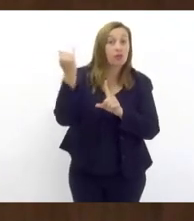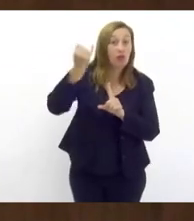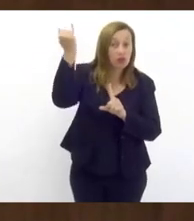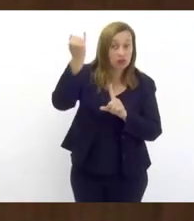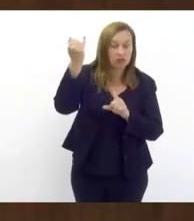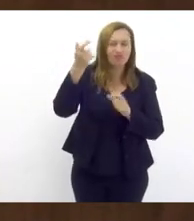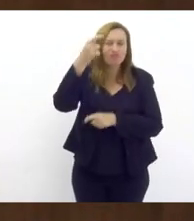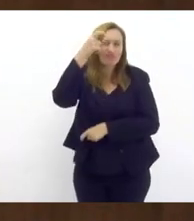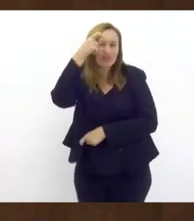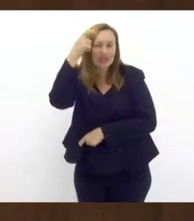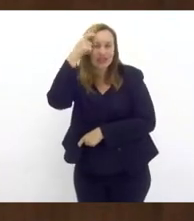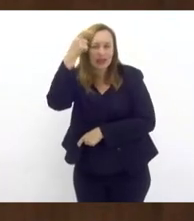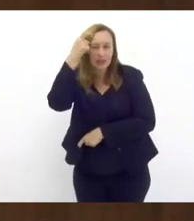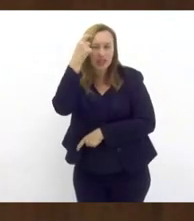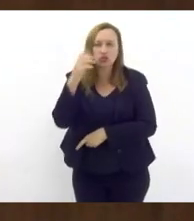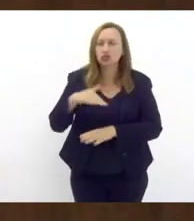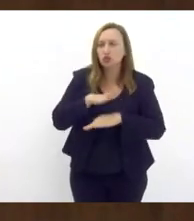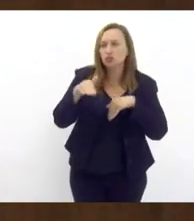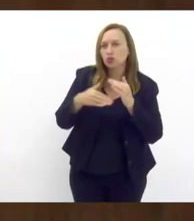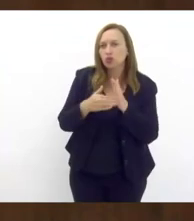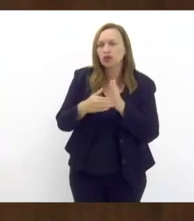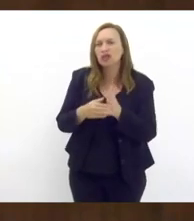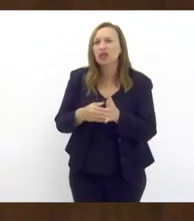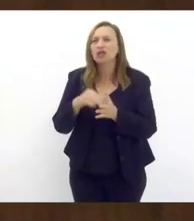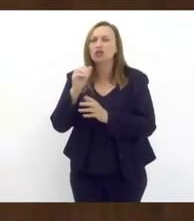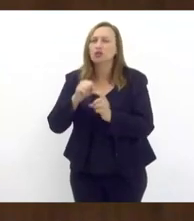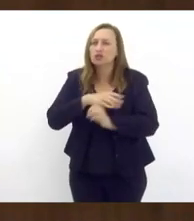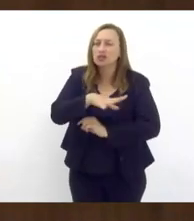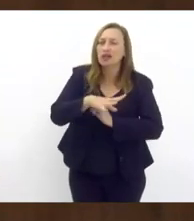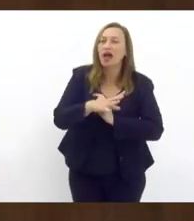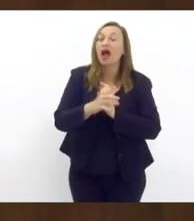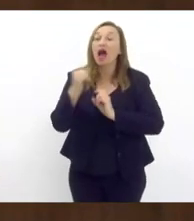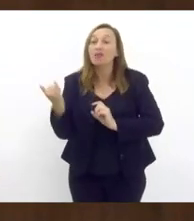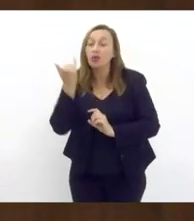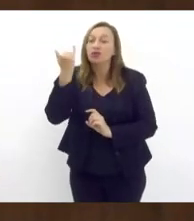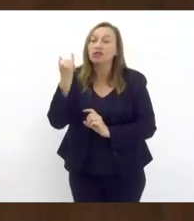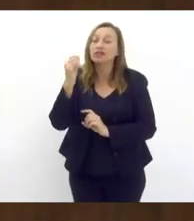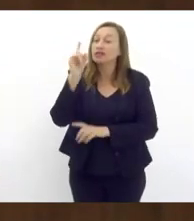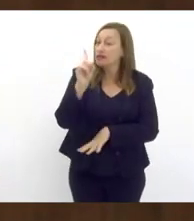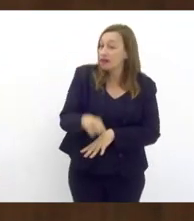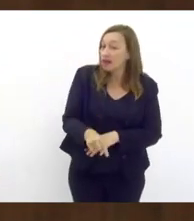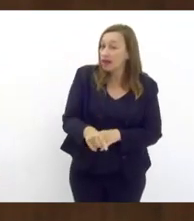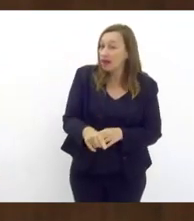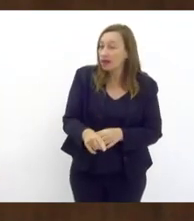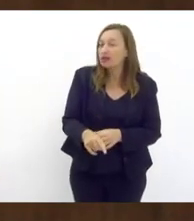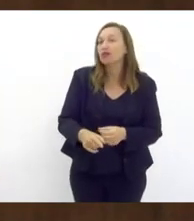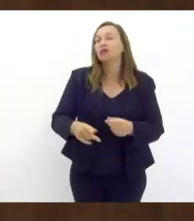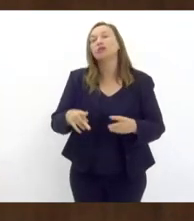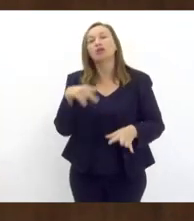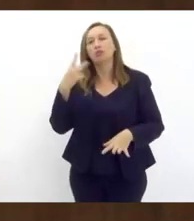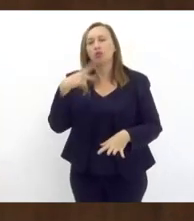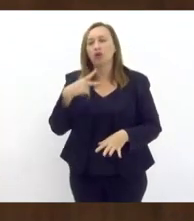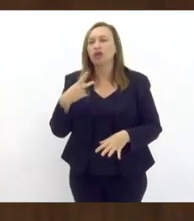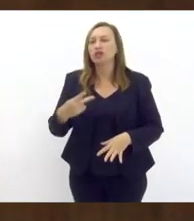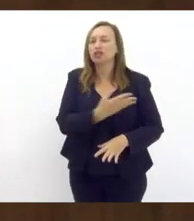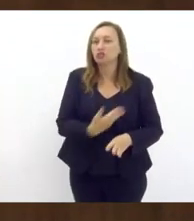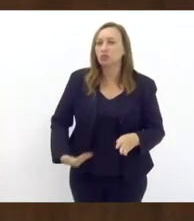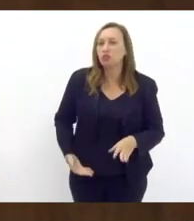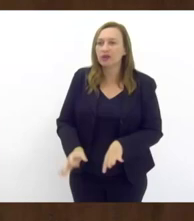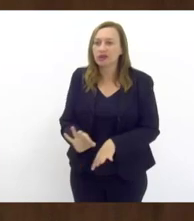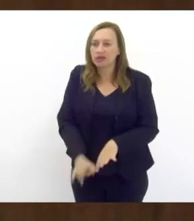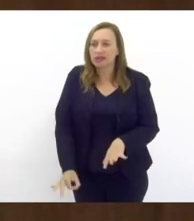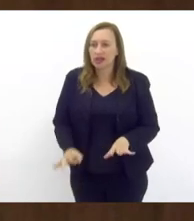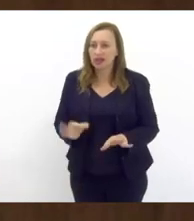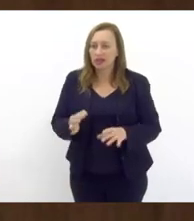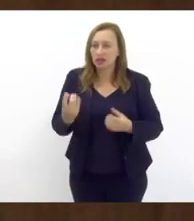traz a reflexão de toda a sociedade, a importância que é a efetivação de políticas públicas concretas